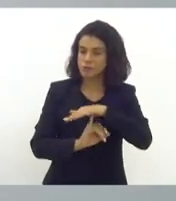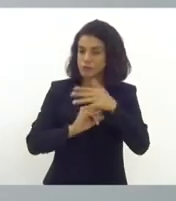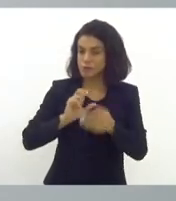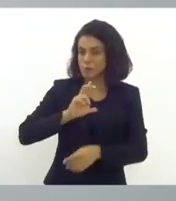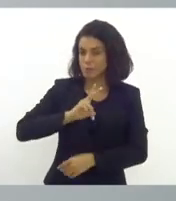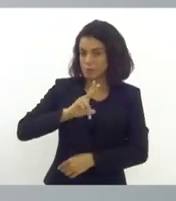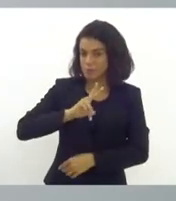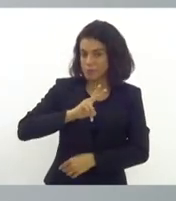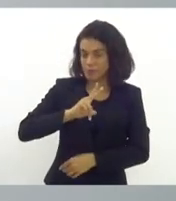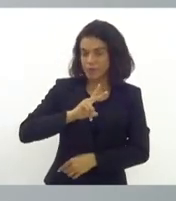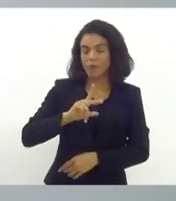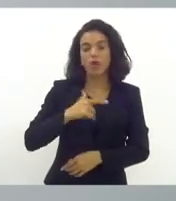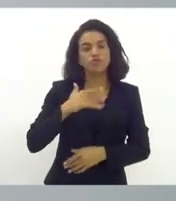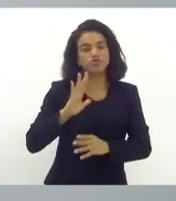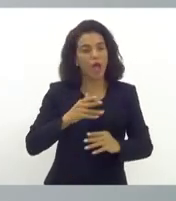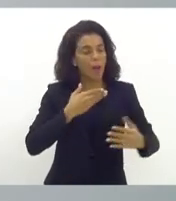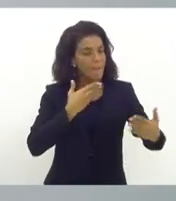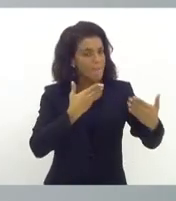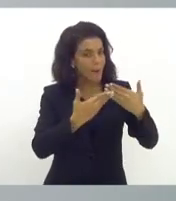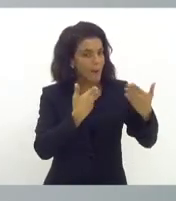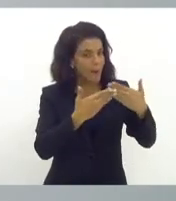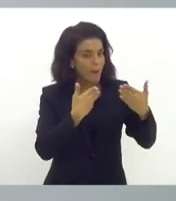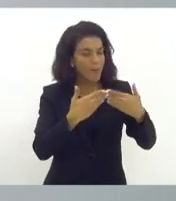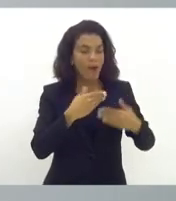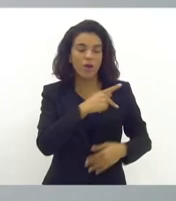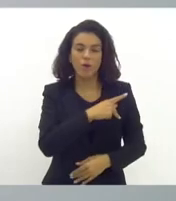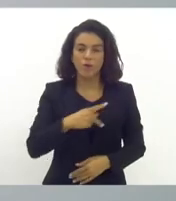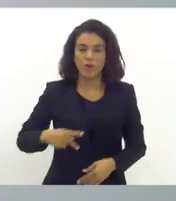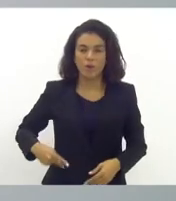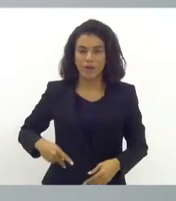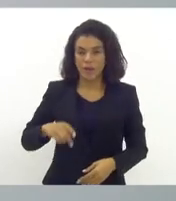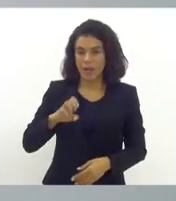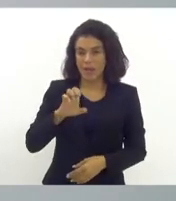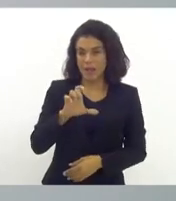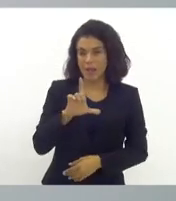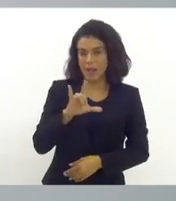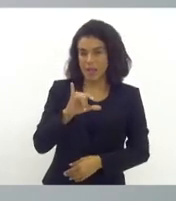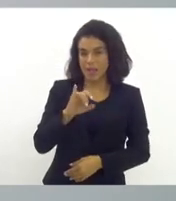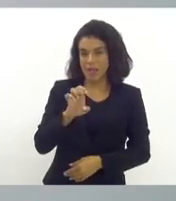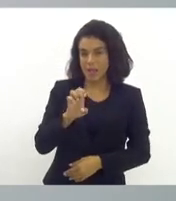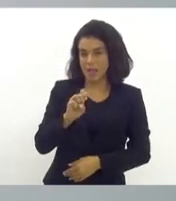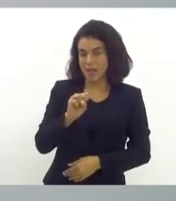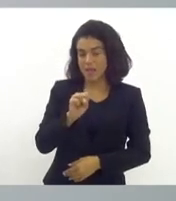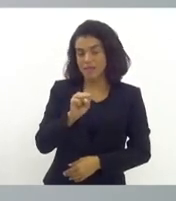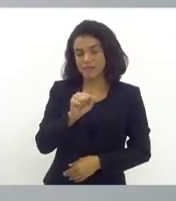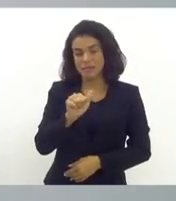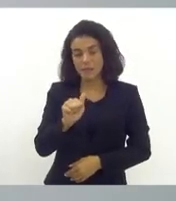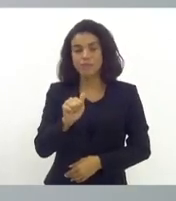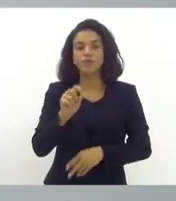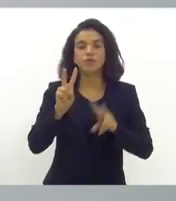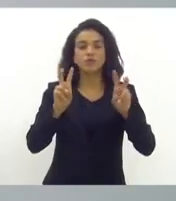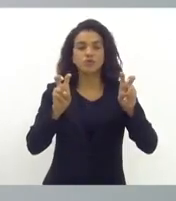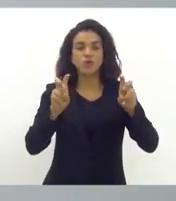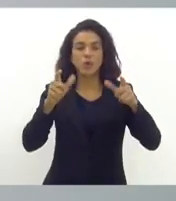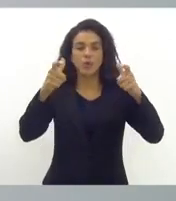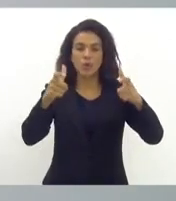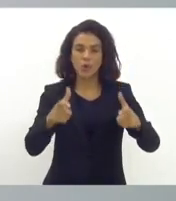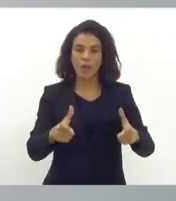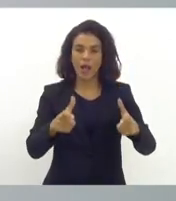com o presidente da liesa e pretendemos fazer uma discussão bem Ampla sobre o Terreirão do Samba